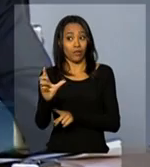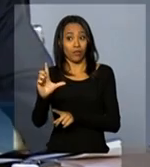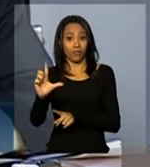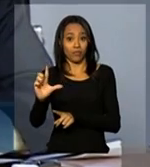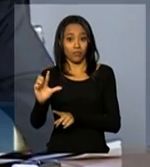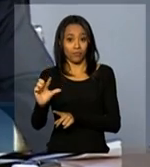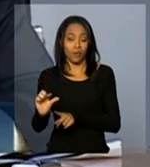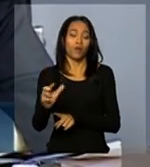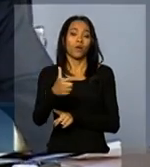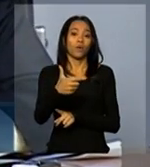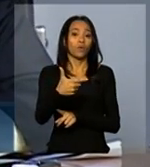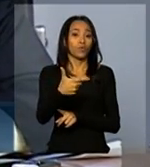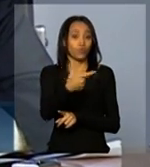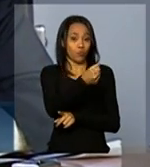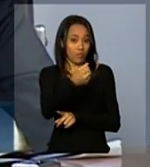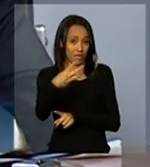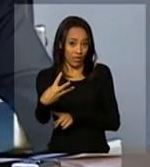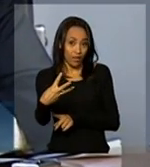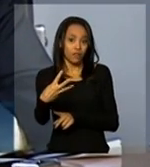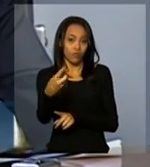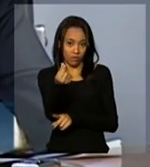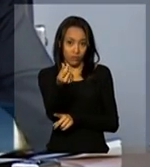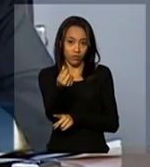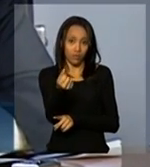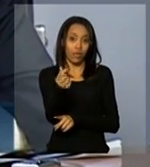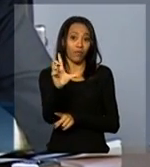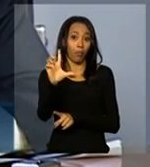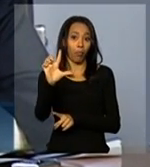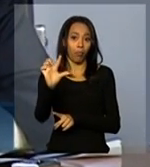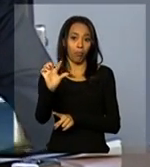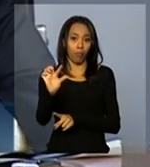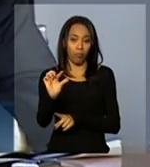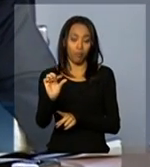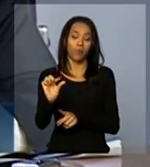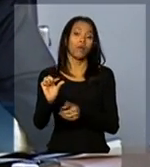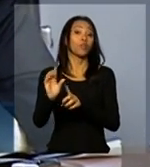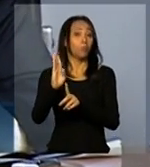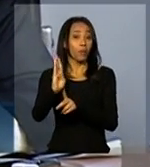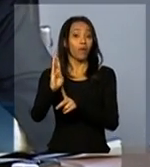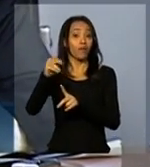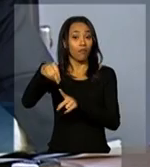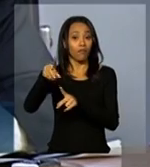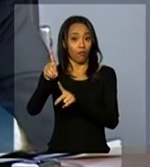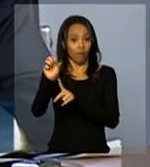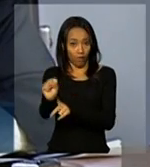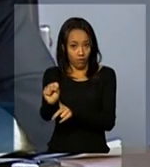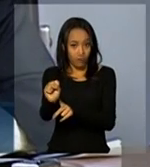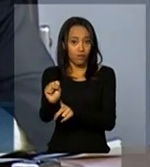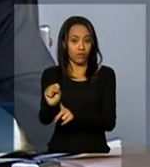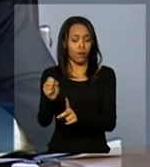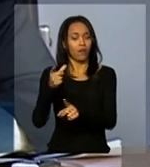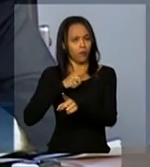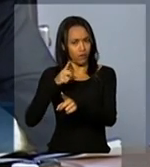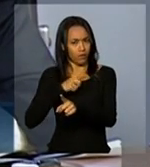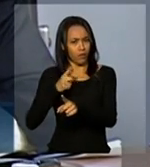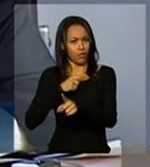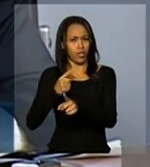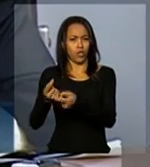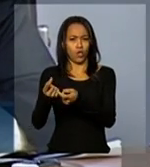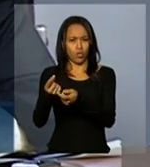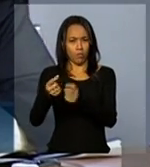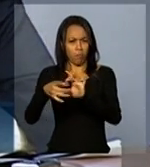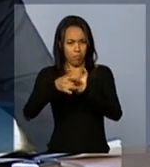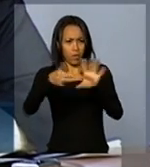de 2013 estava acabando do BNDES, embora ele tenha desembolsado um